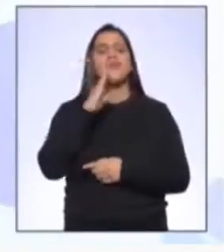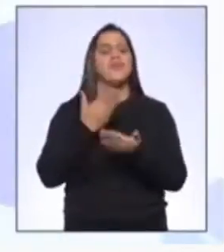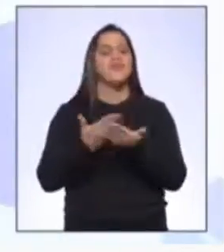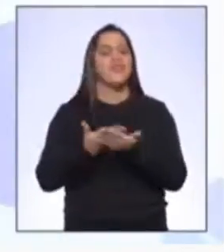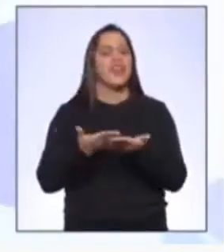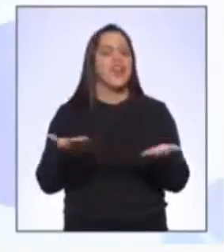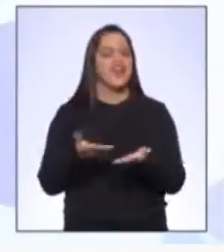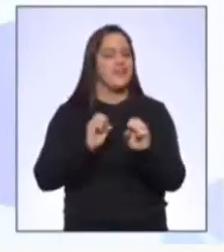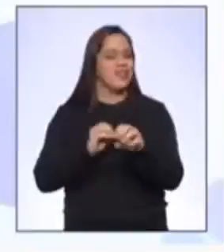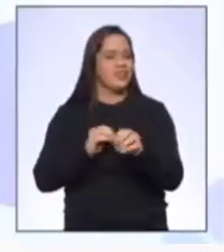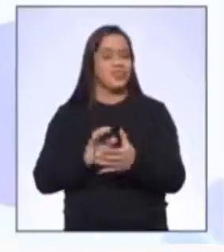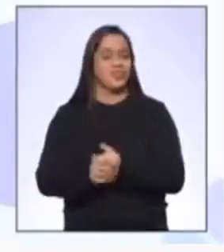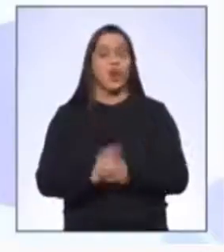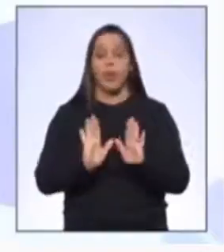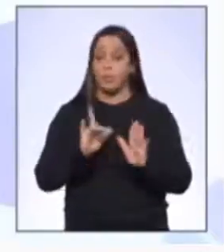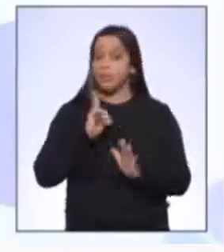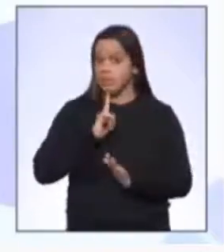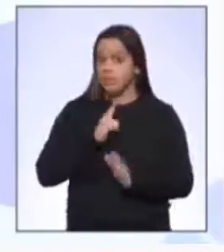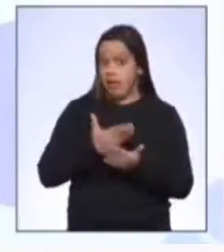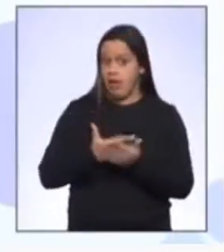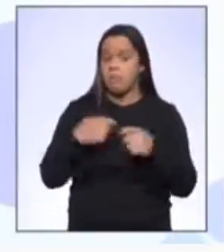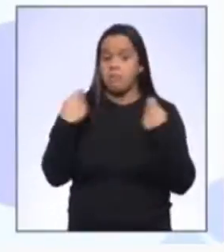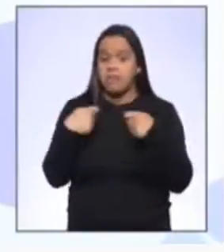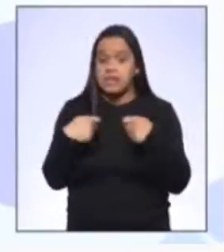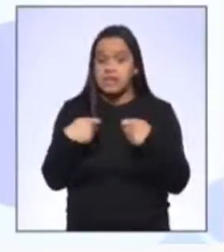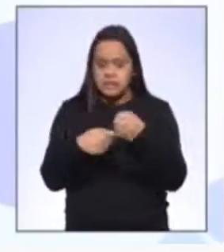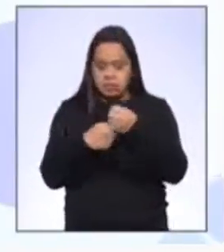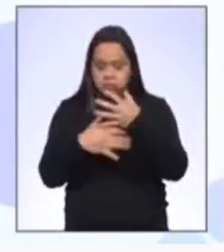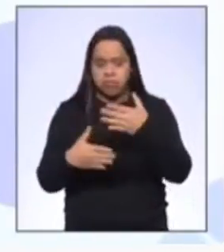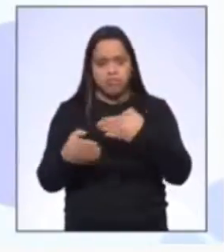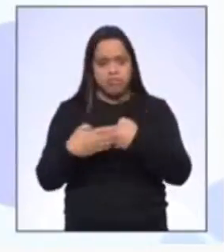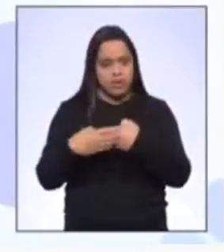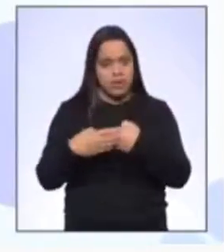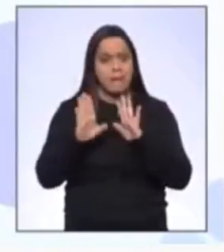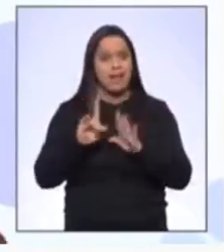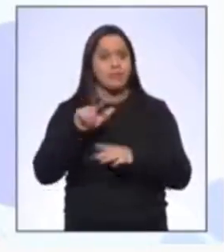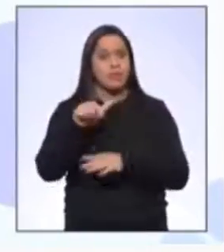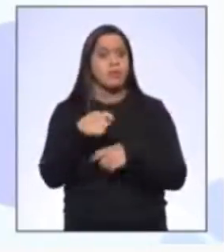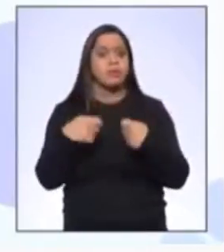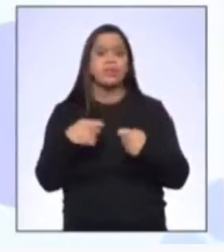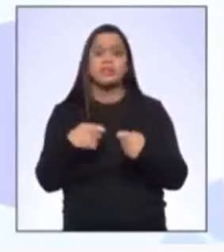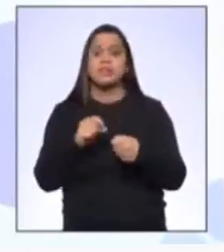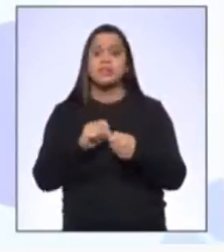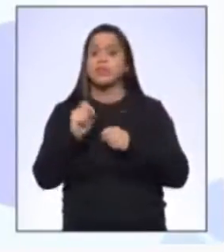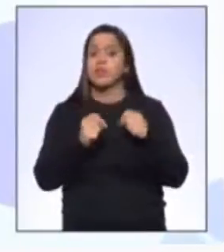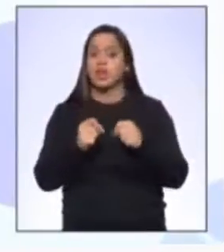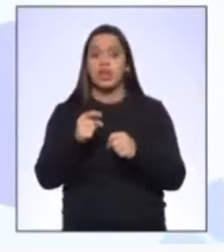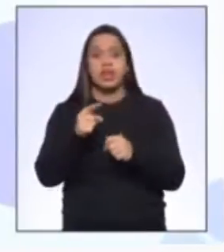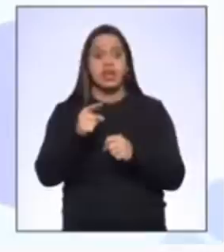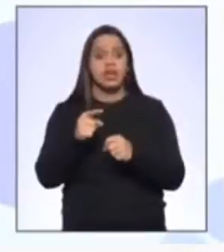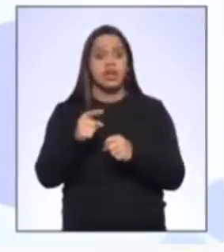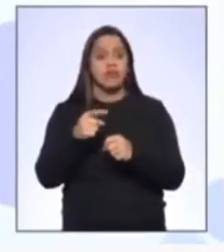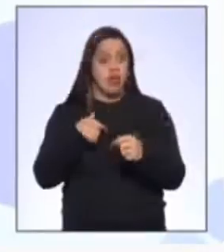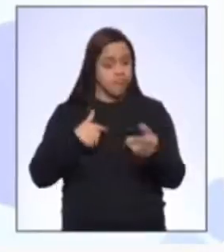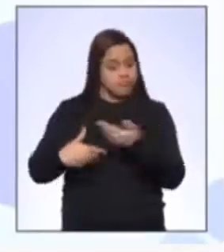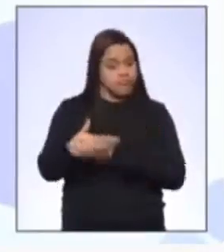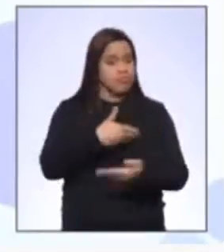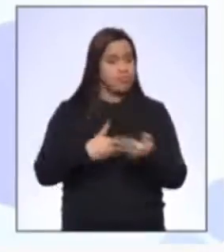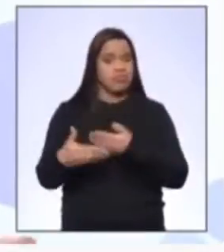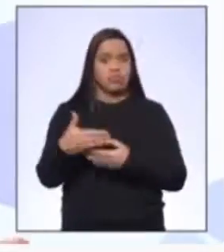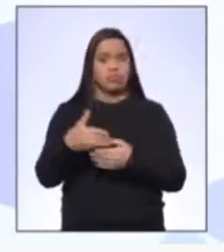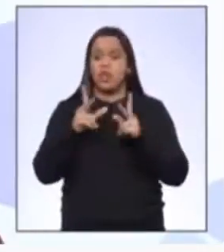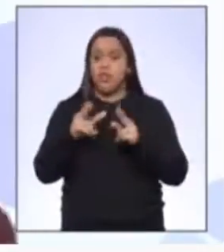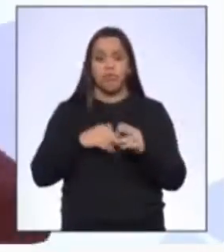bem gente é assim têm aulas que precisa fechar o cheque mas outras a gente precisa lidar com vocês como se nós tivéssemos a roda de